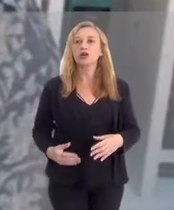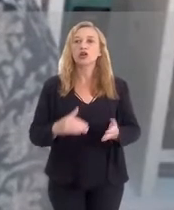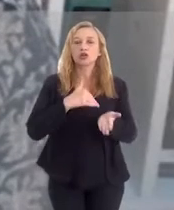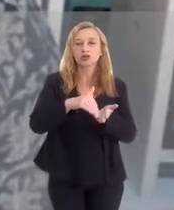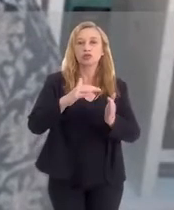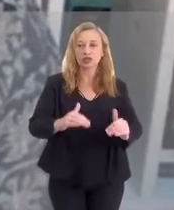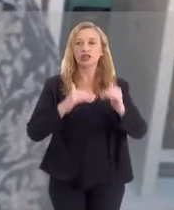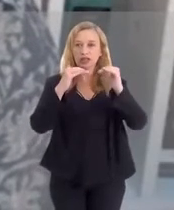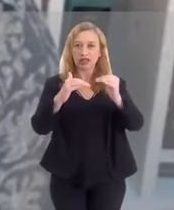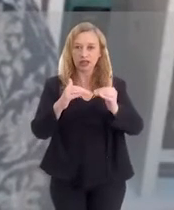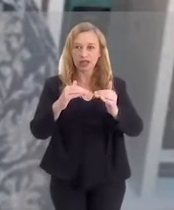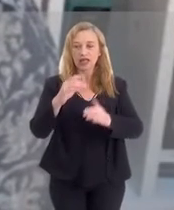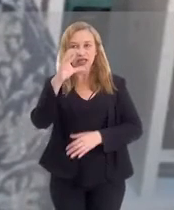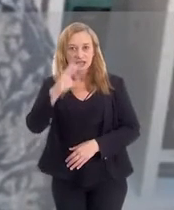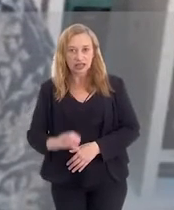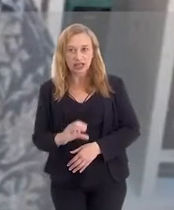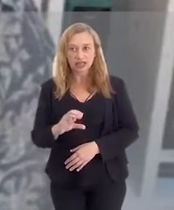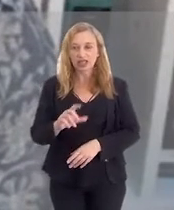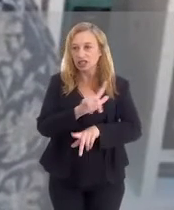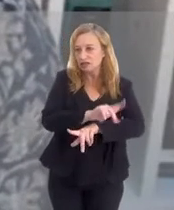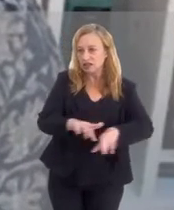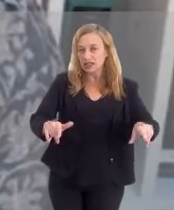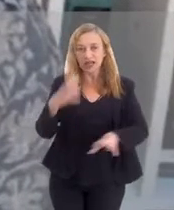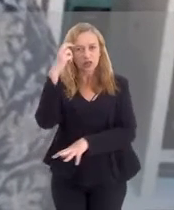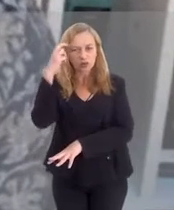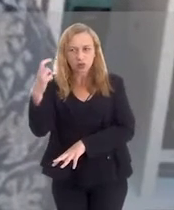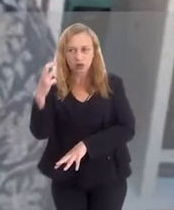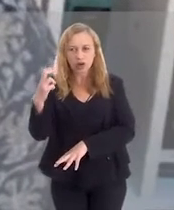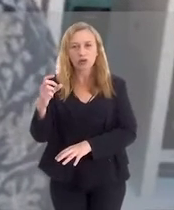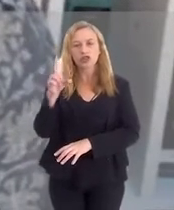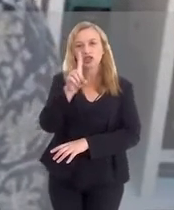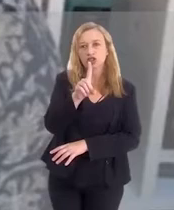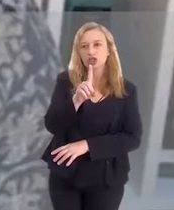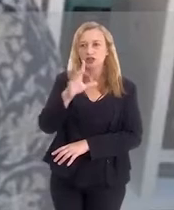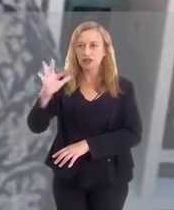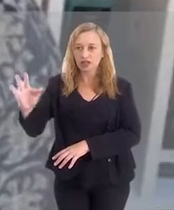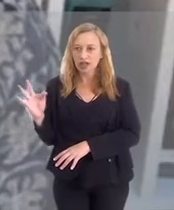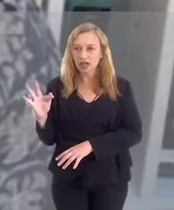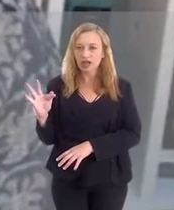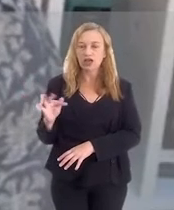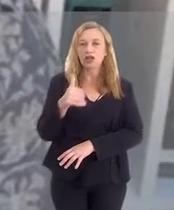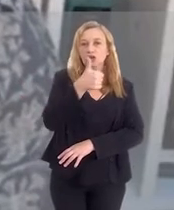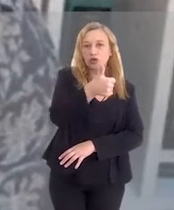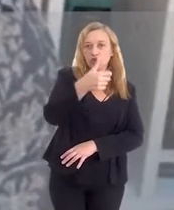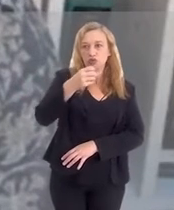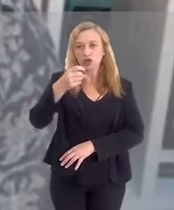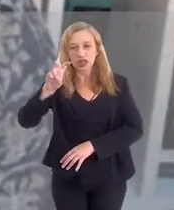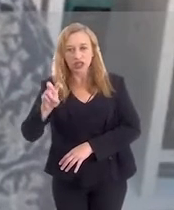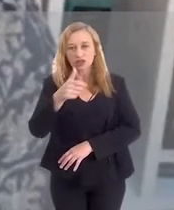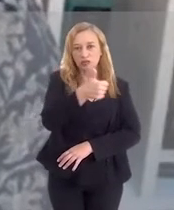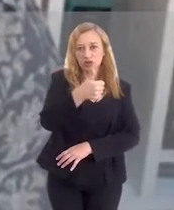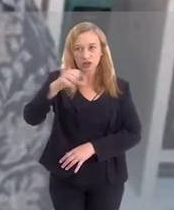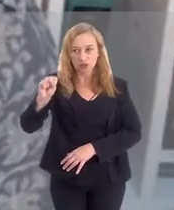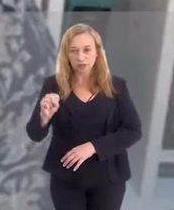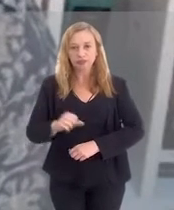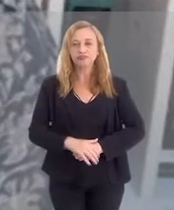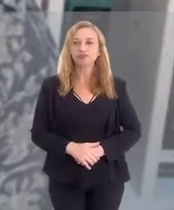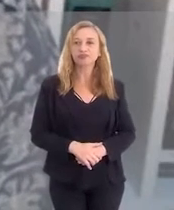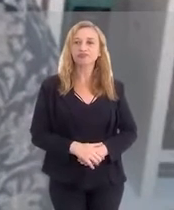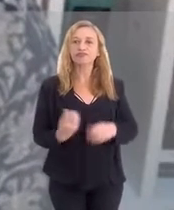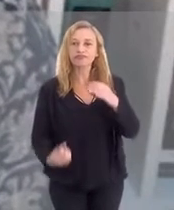subsecretária de Cidadania e Diversidade Cultural do governo do Distrito Federal no período